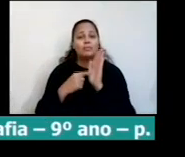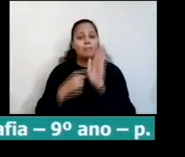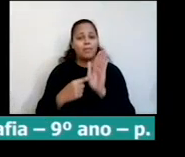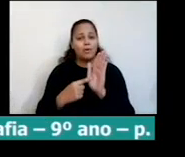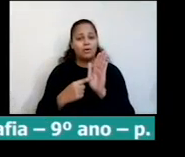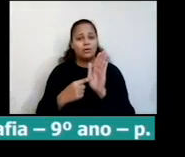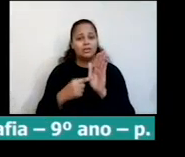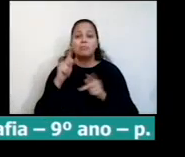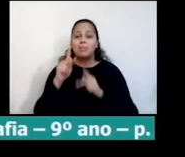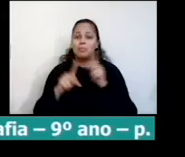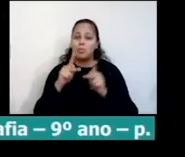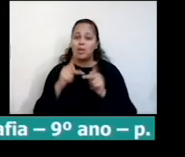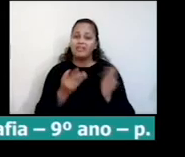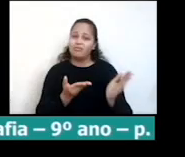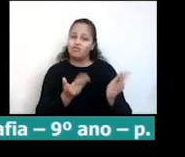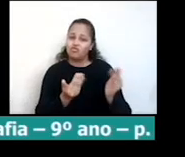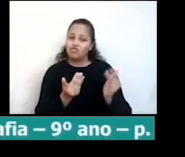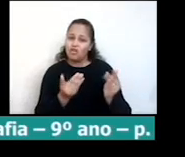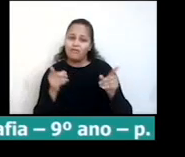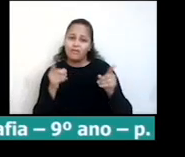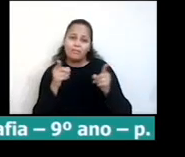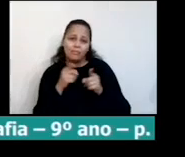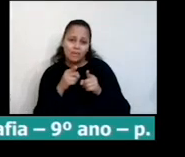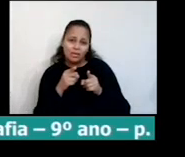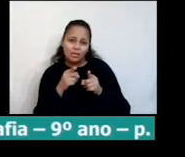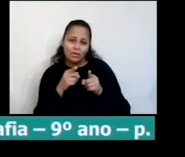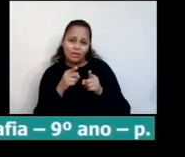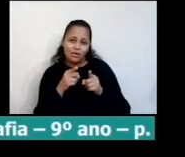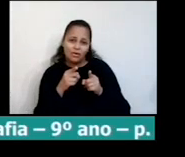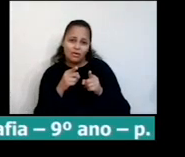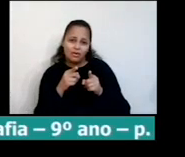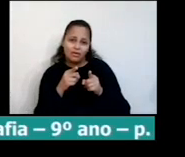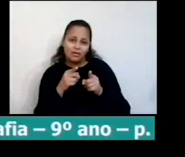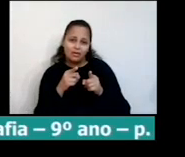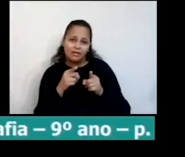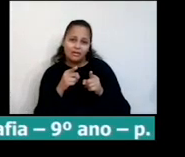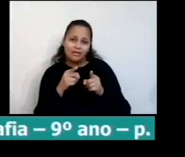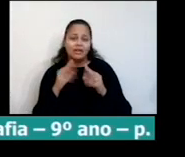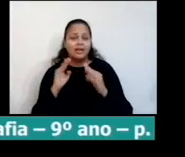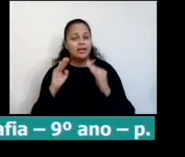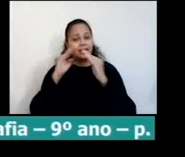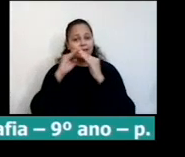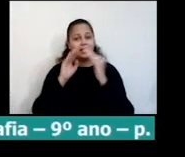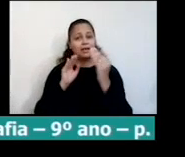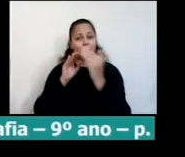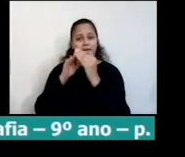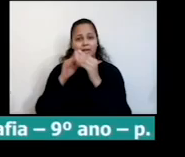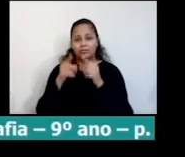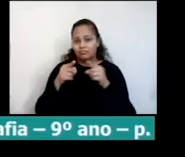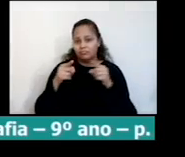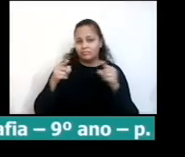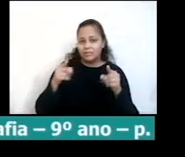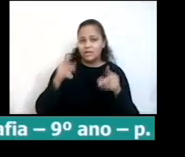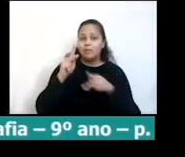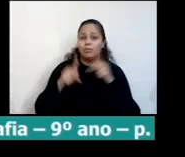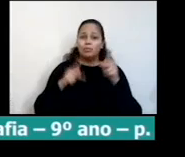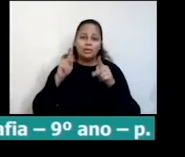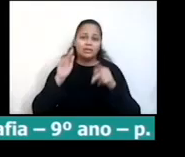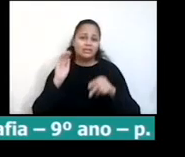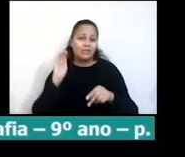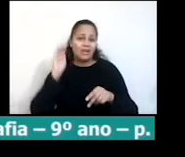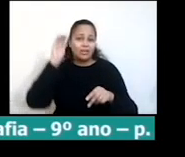uma população jovem pequena. Conforme ela vai ficando mais larga, então vai se dizendo que se tem uma população